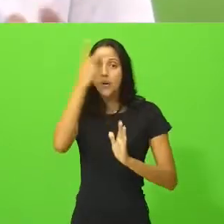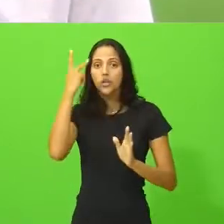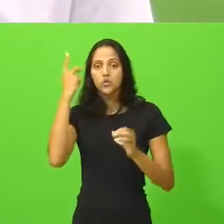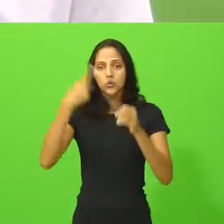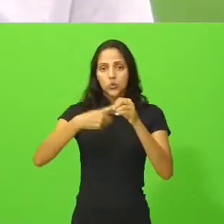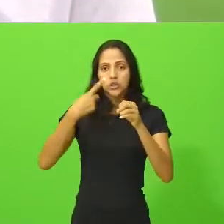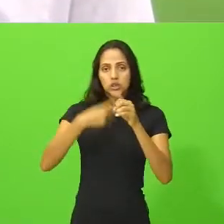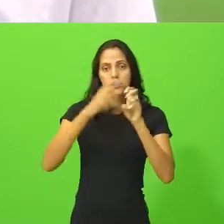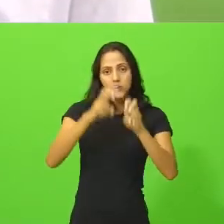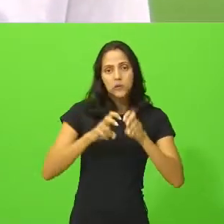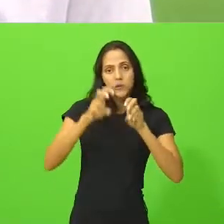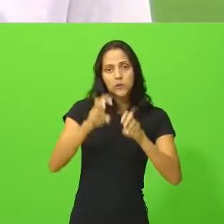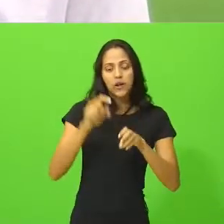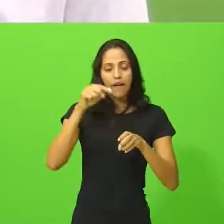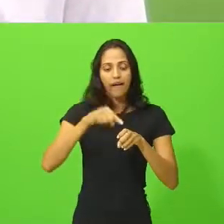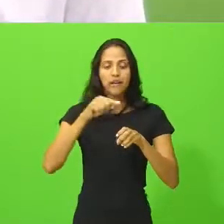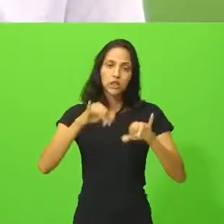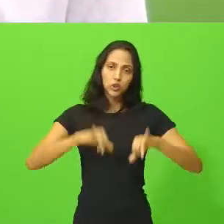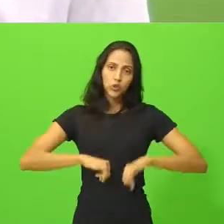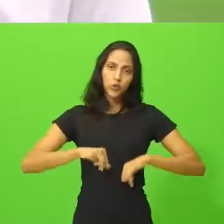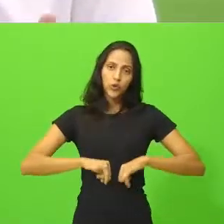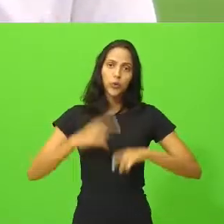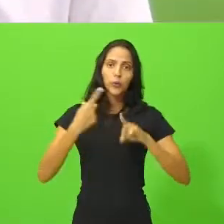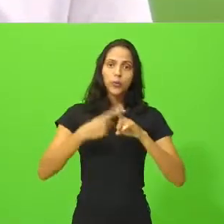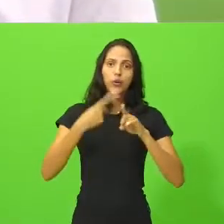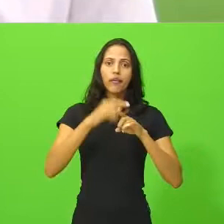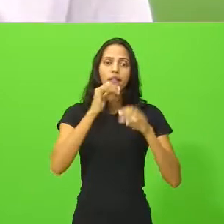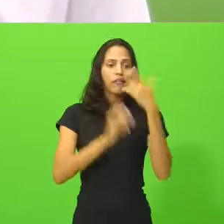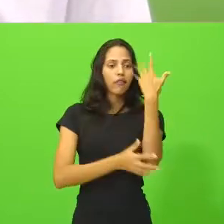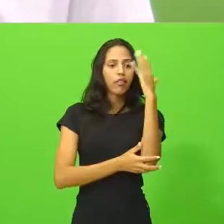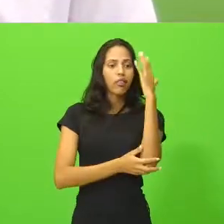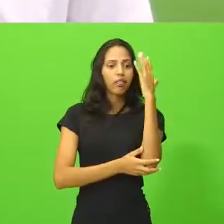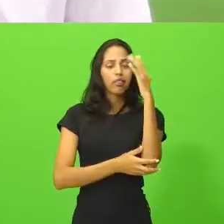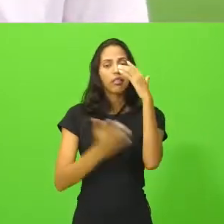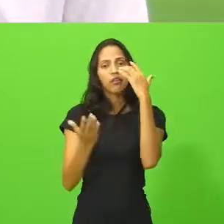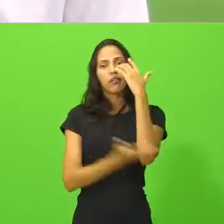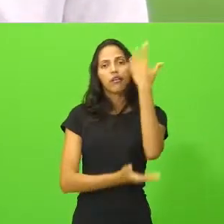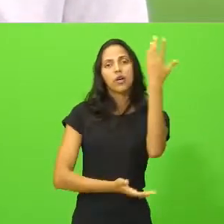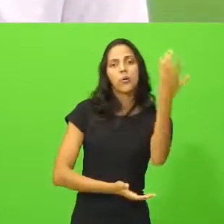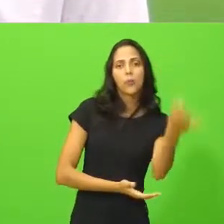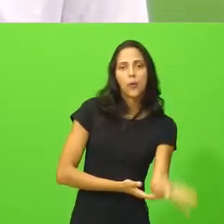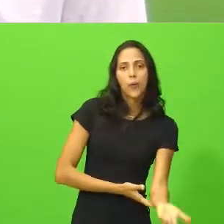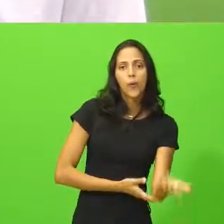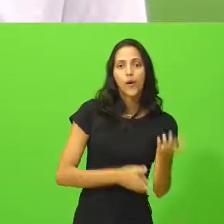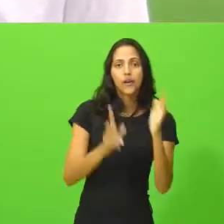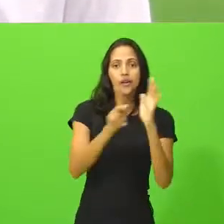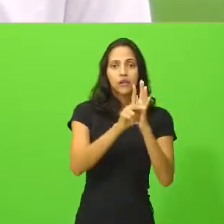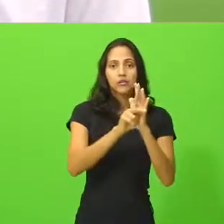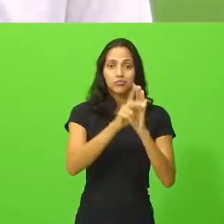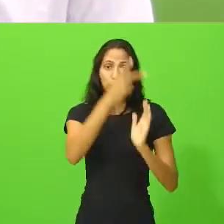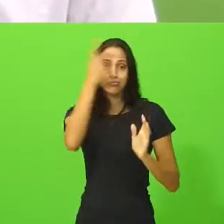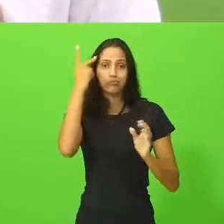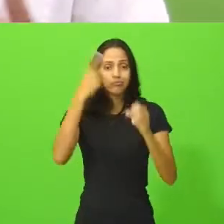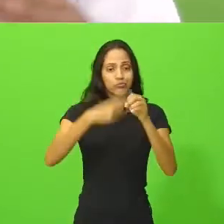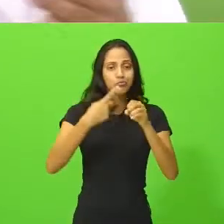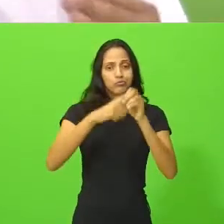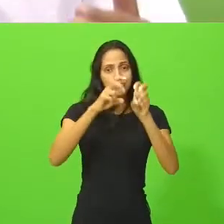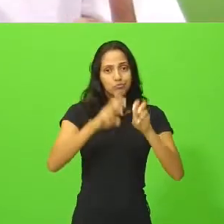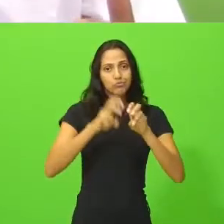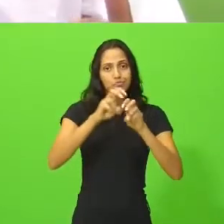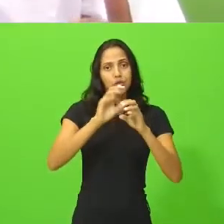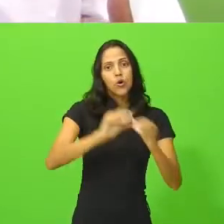que viviam próximas, elas tiveram que ser deslocadas, porque justamente com o represamento do rio,